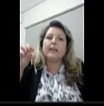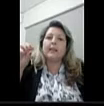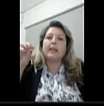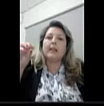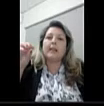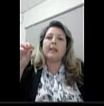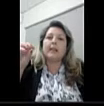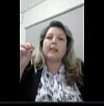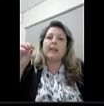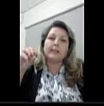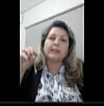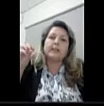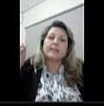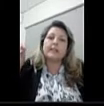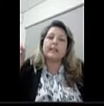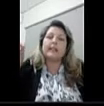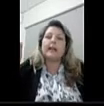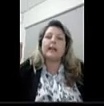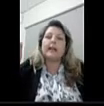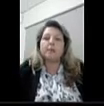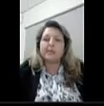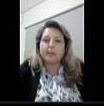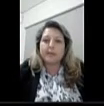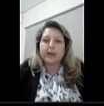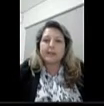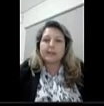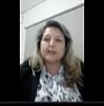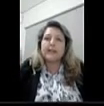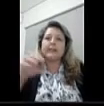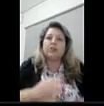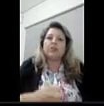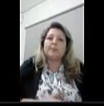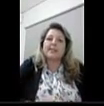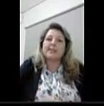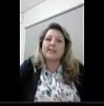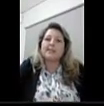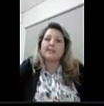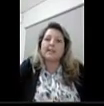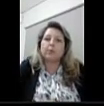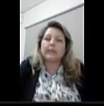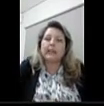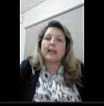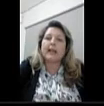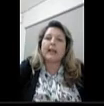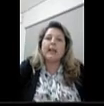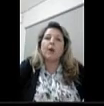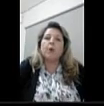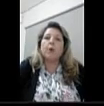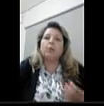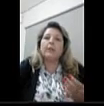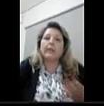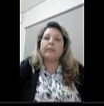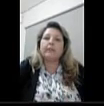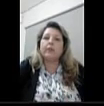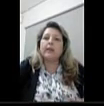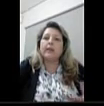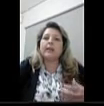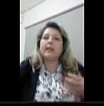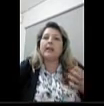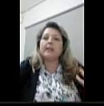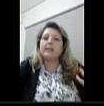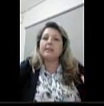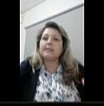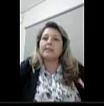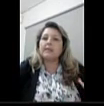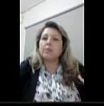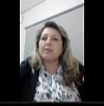ter tanta facilidade com os demais. Então, a gente precisa encontrar um livro que